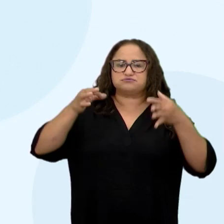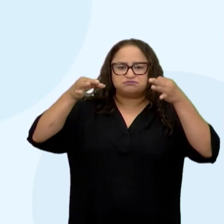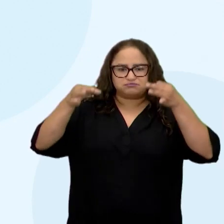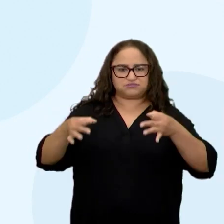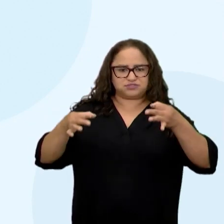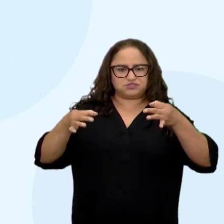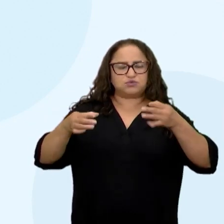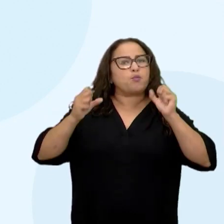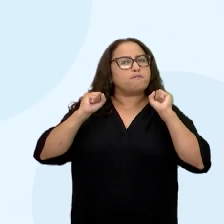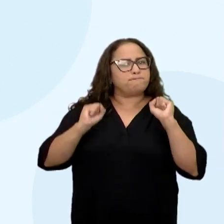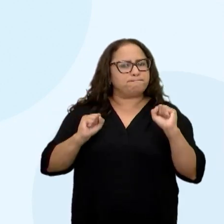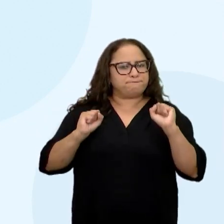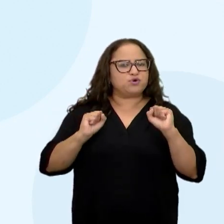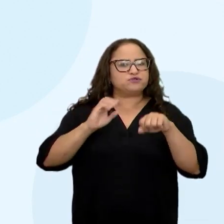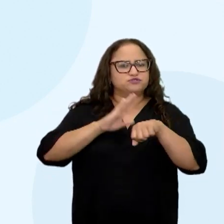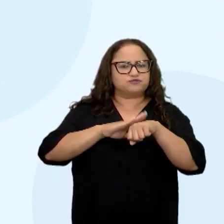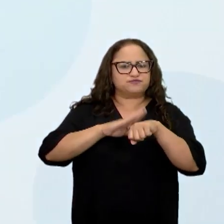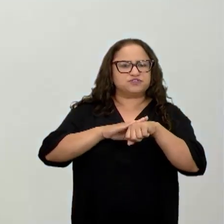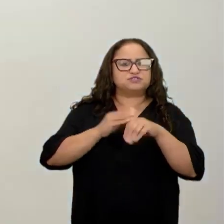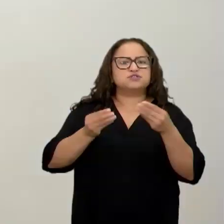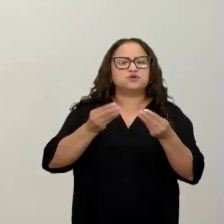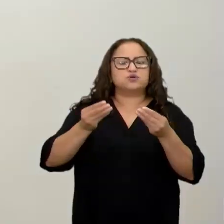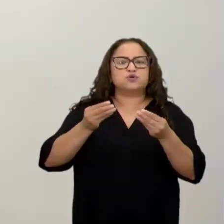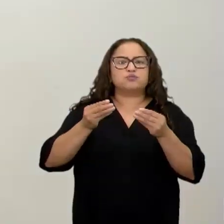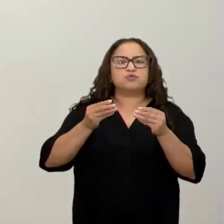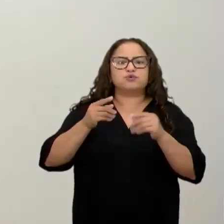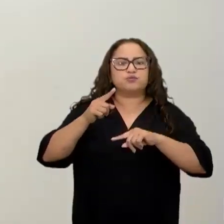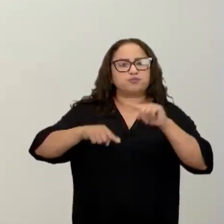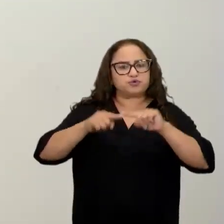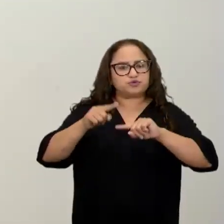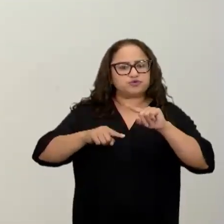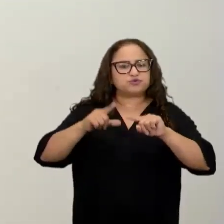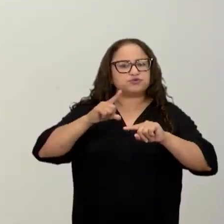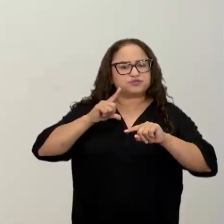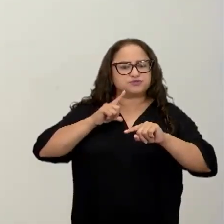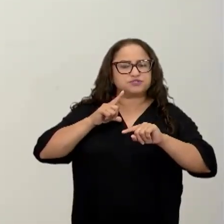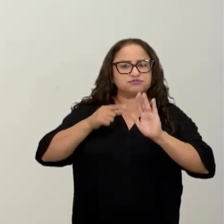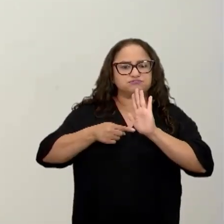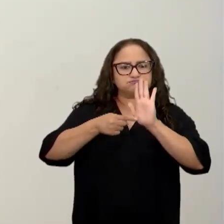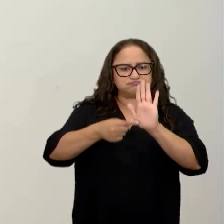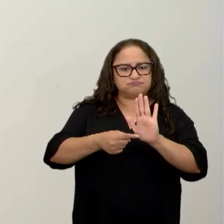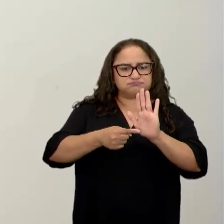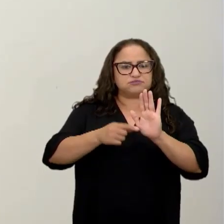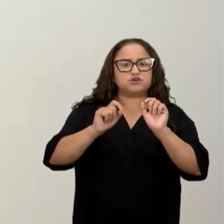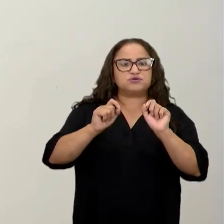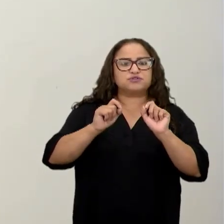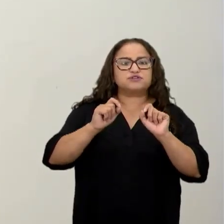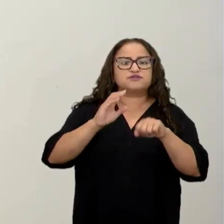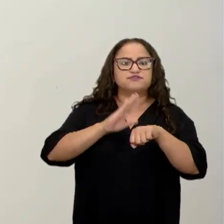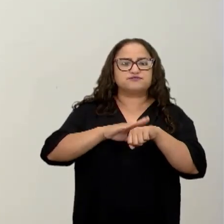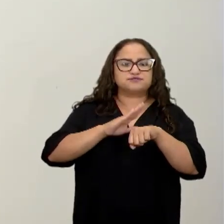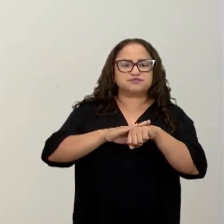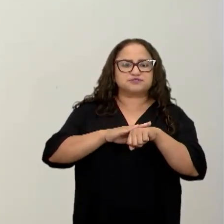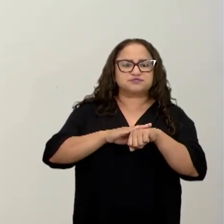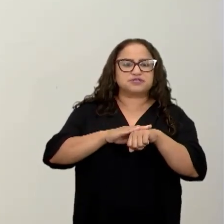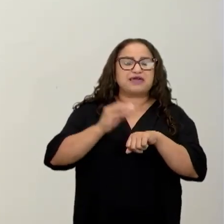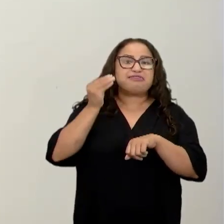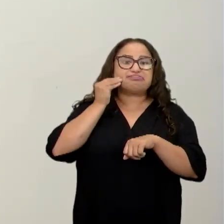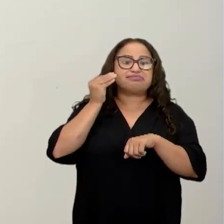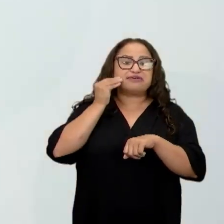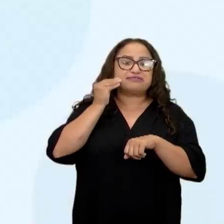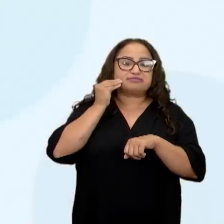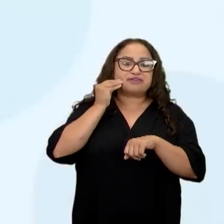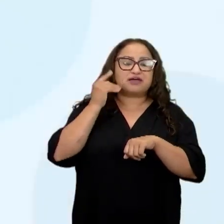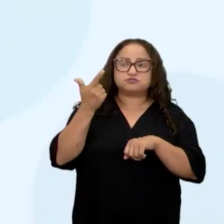perfeito eu posso escrever ele como o produto não estava tudo isso que eu fiz é só para você tentar reescrever a equação